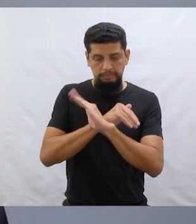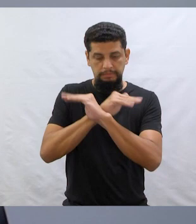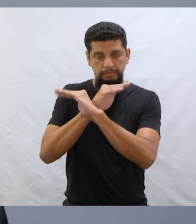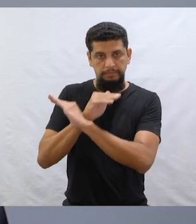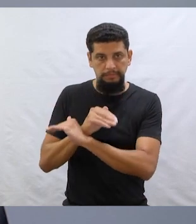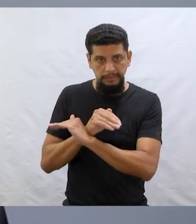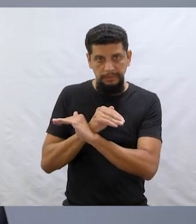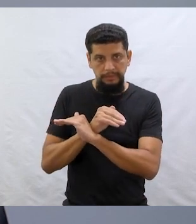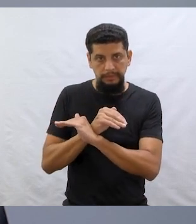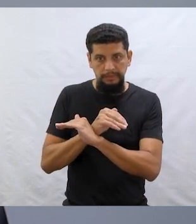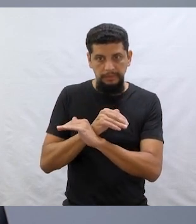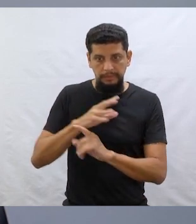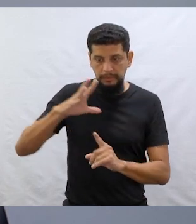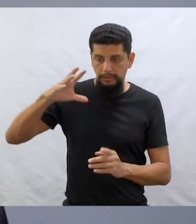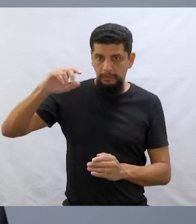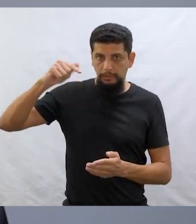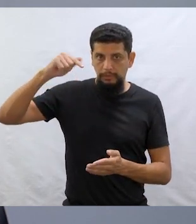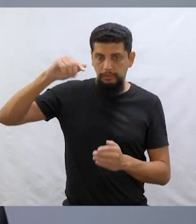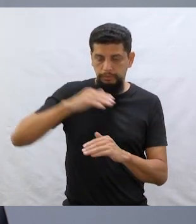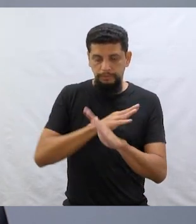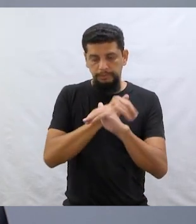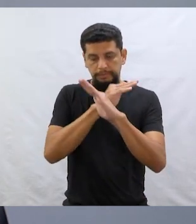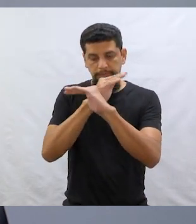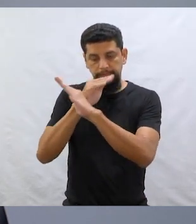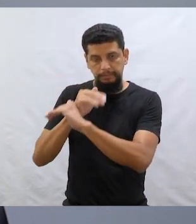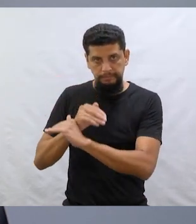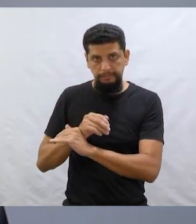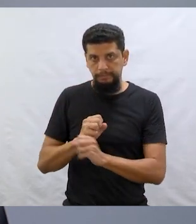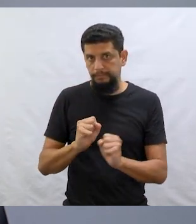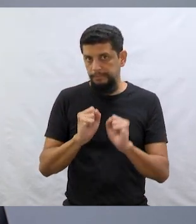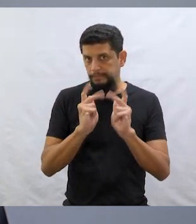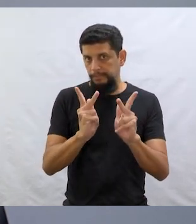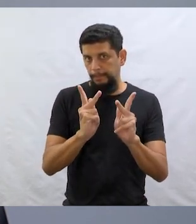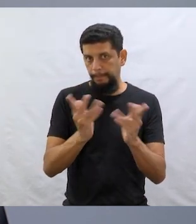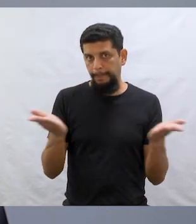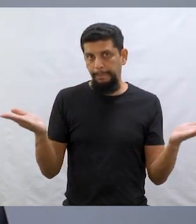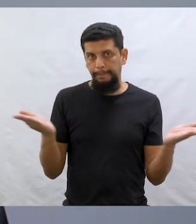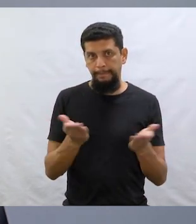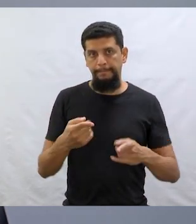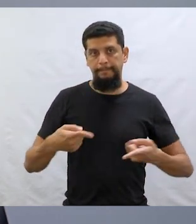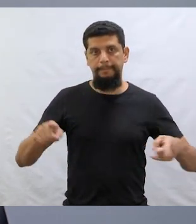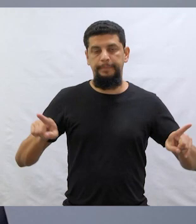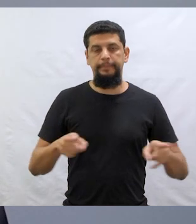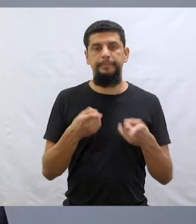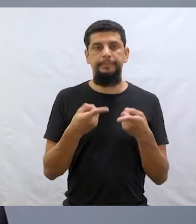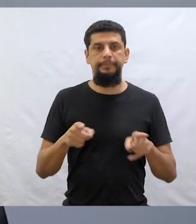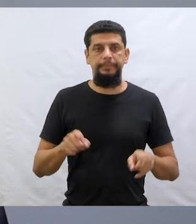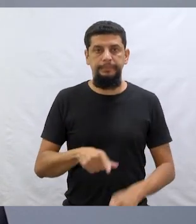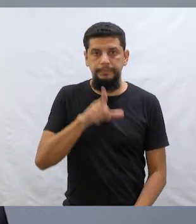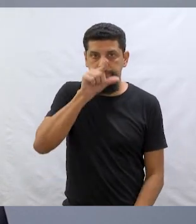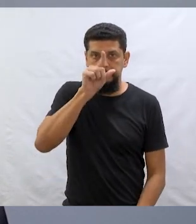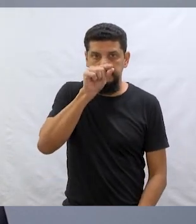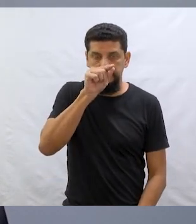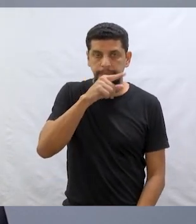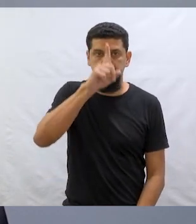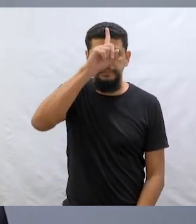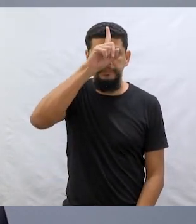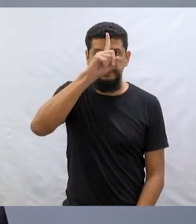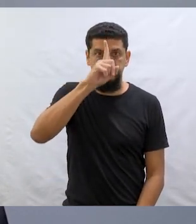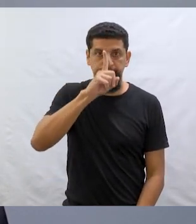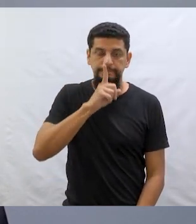grande para ele poder voar, certo? Então, esta é a musiquinha do